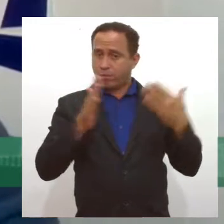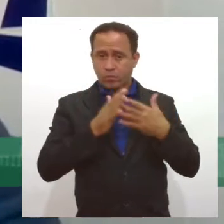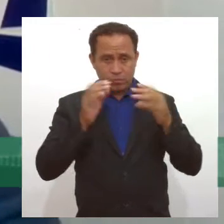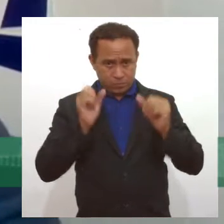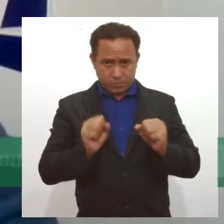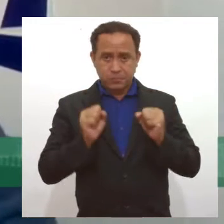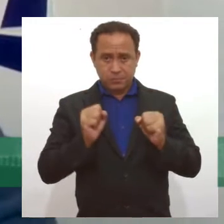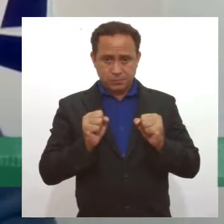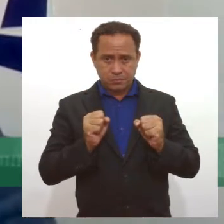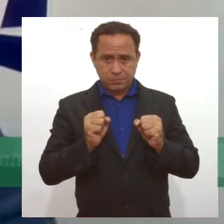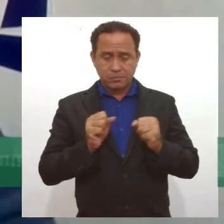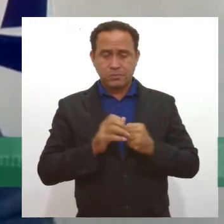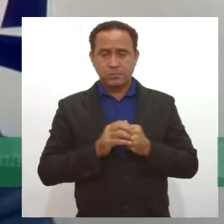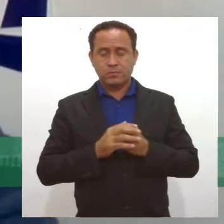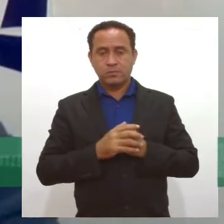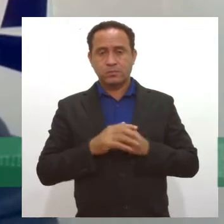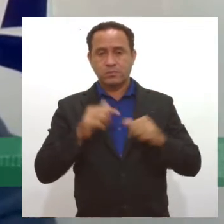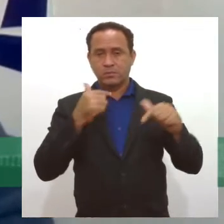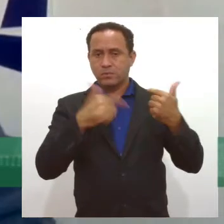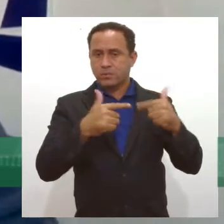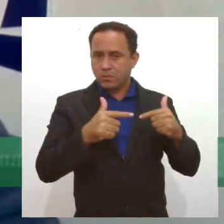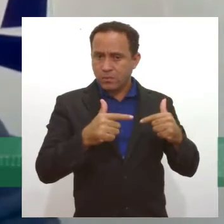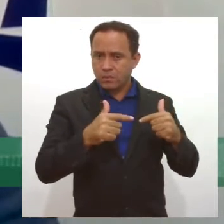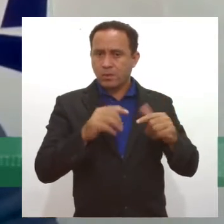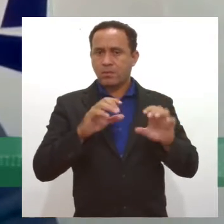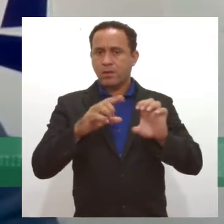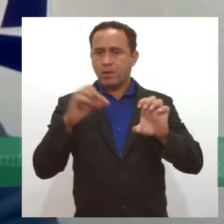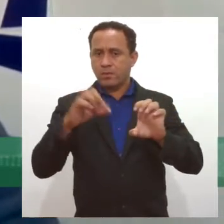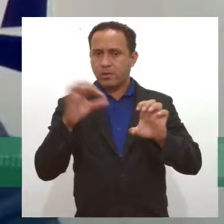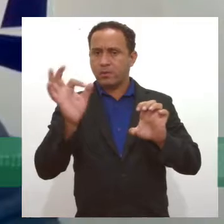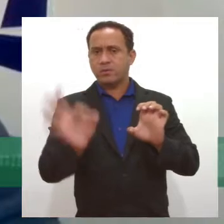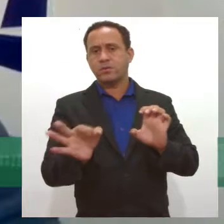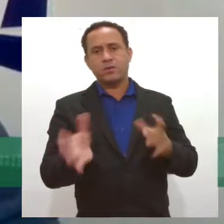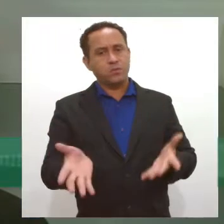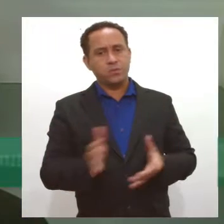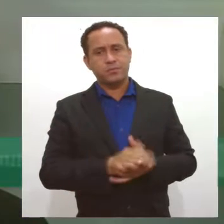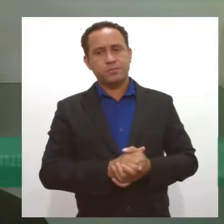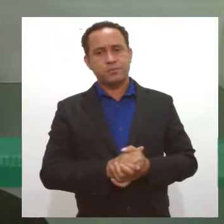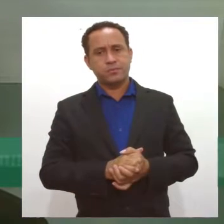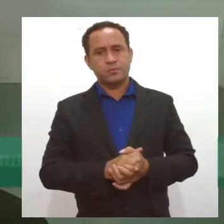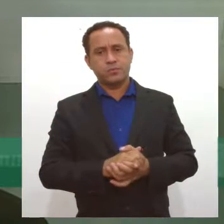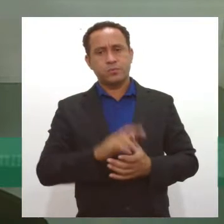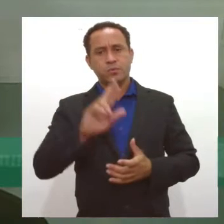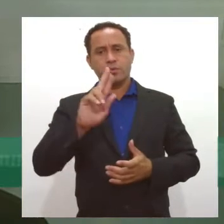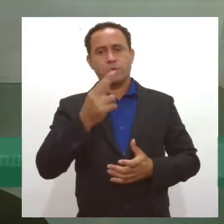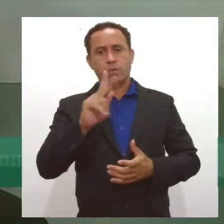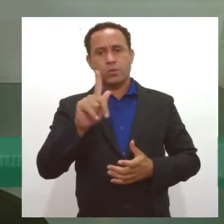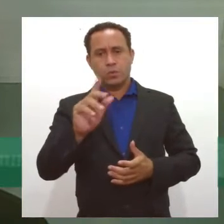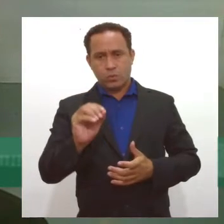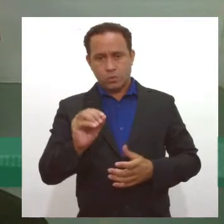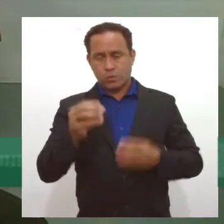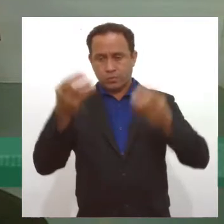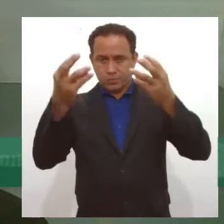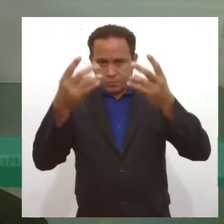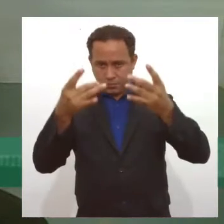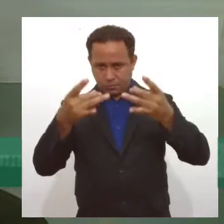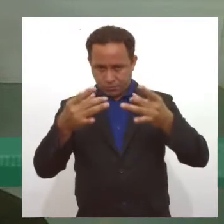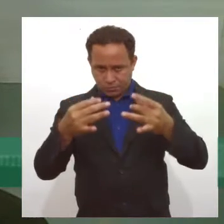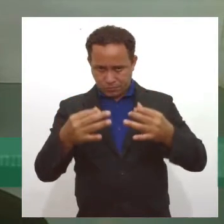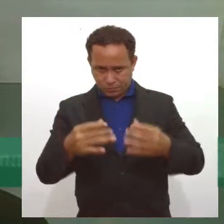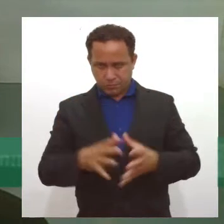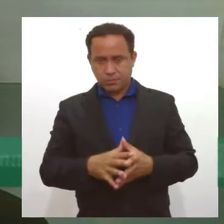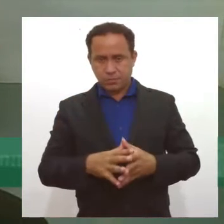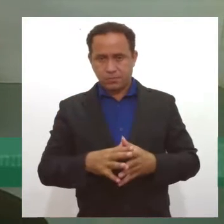possa trabalhar e empreender da forma certa. Hugo, para a gente detalhar a questão